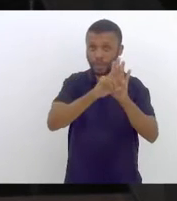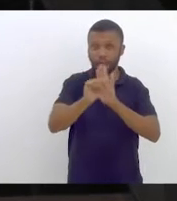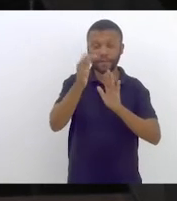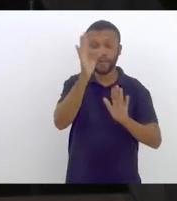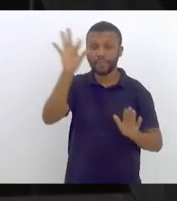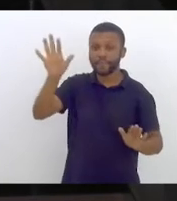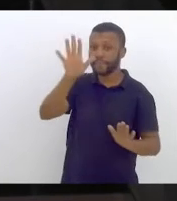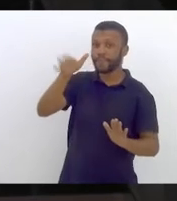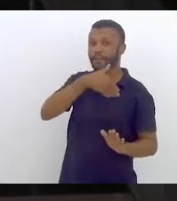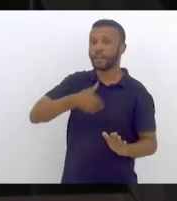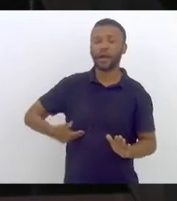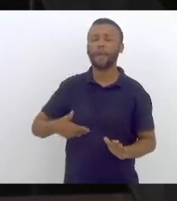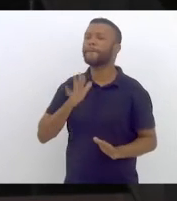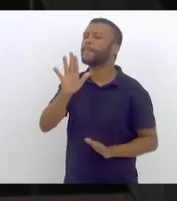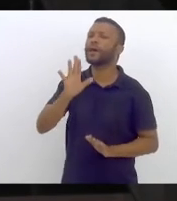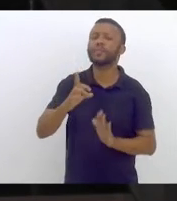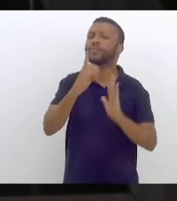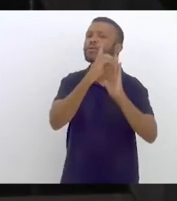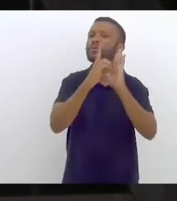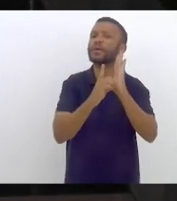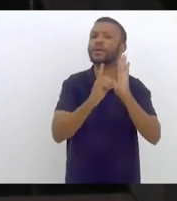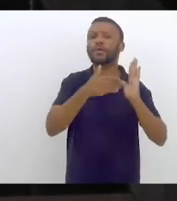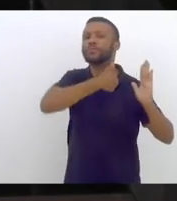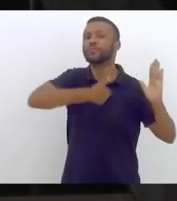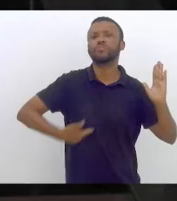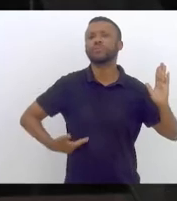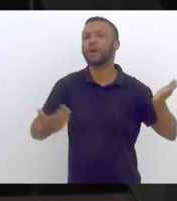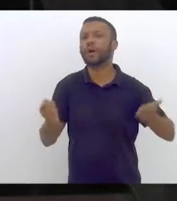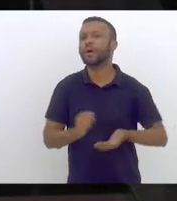E pelos decretos estaduais,